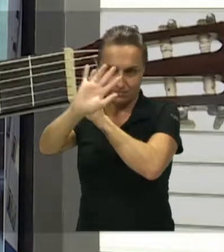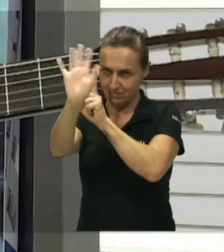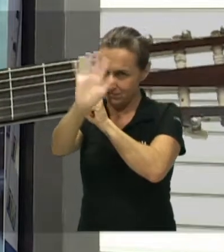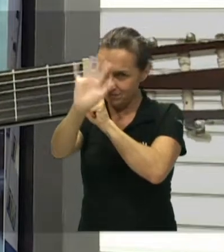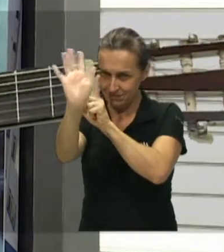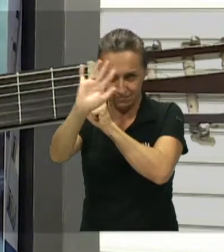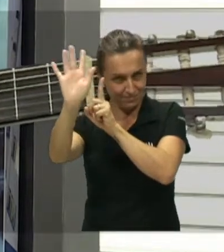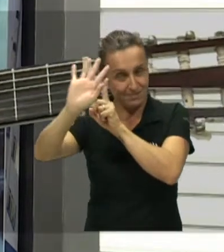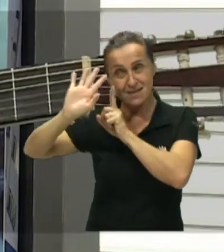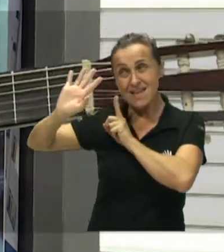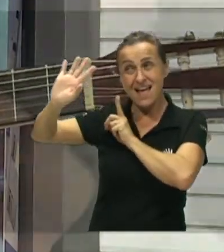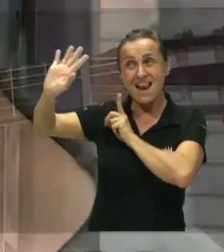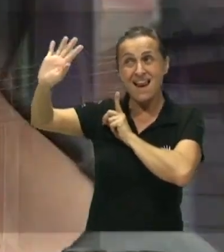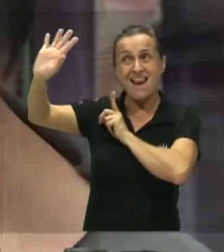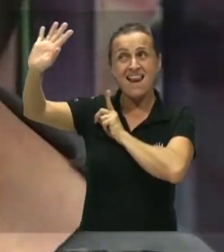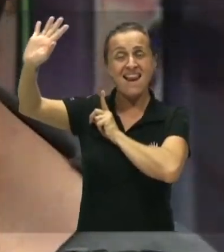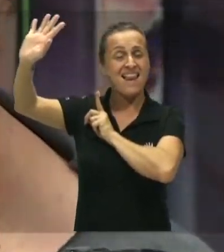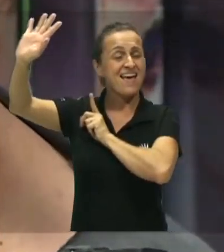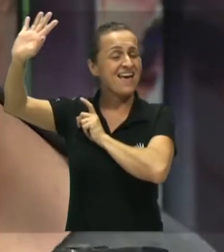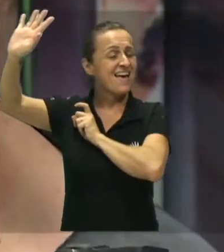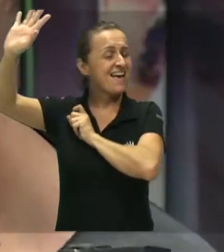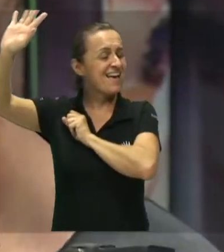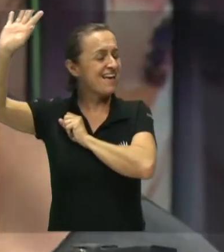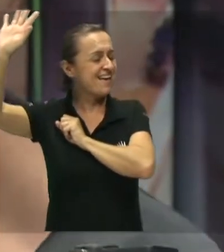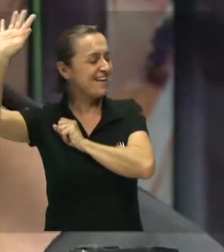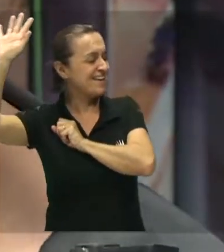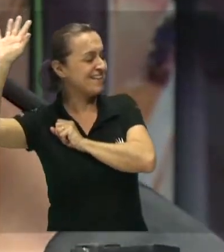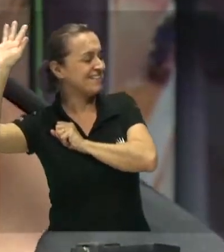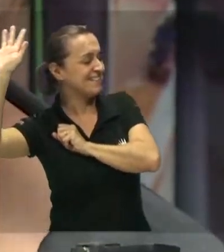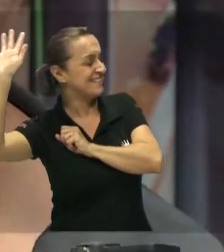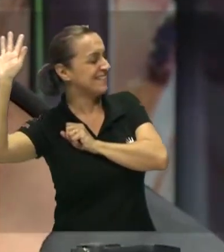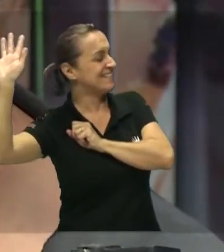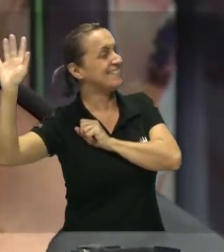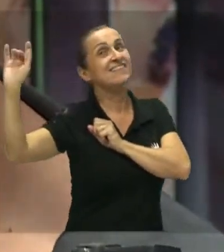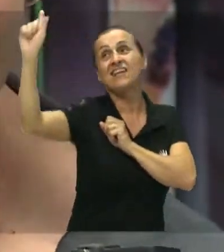A lua fica em seu lugar.